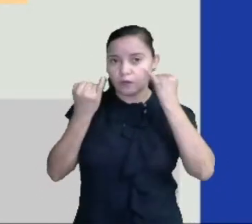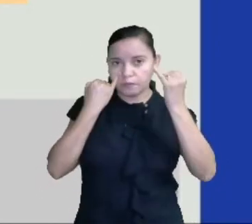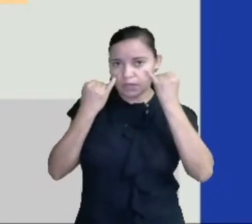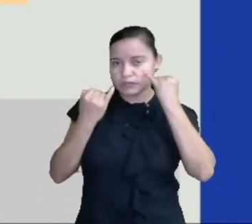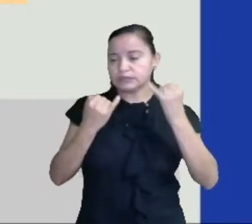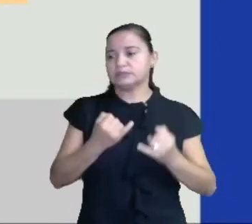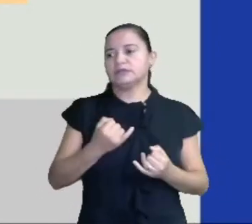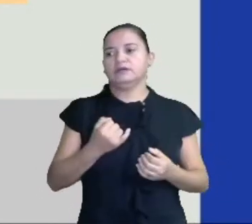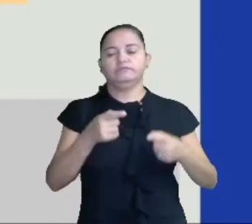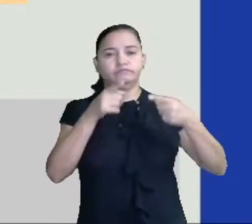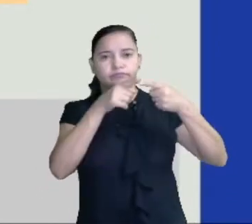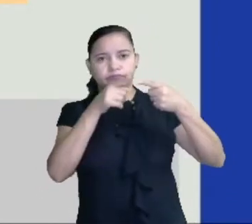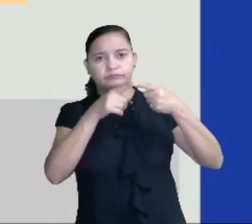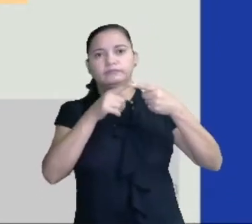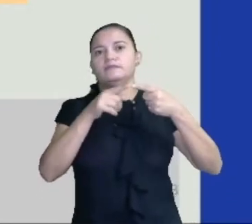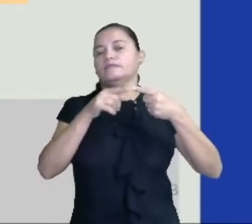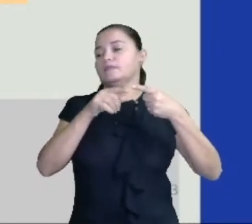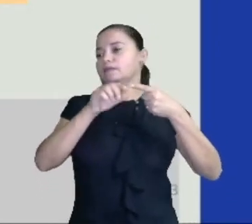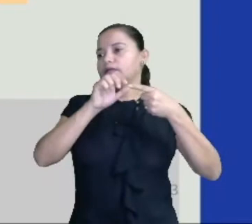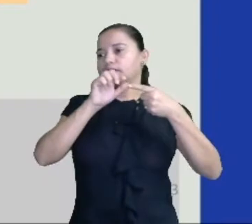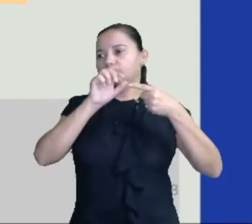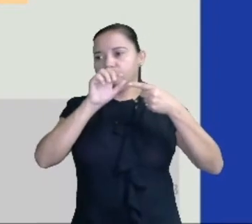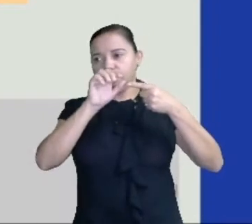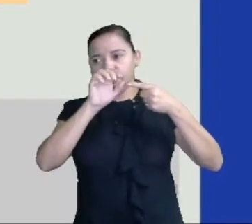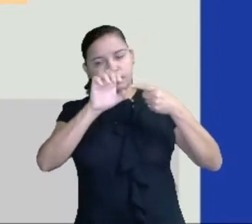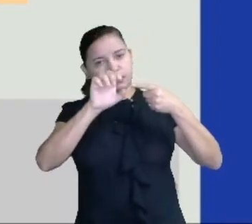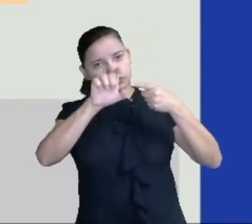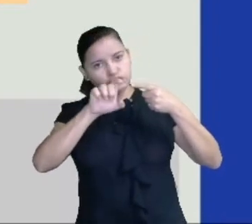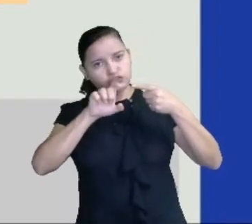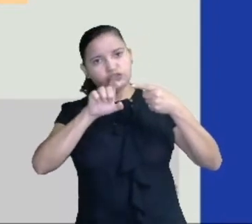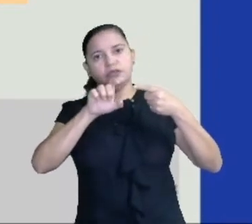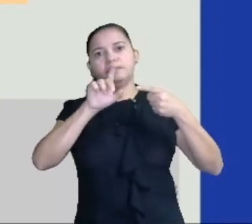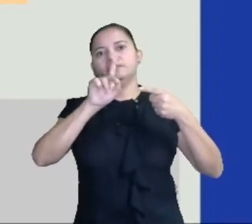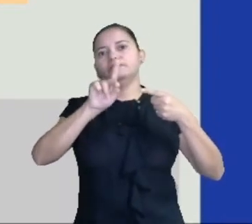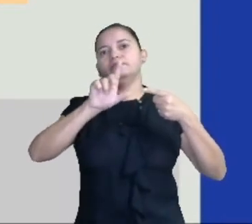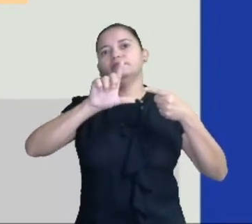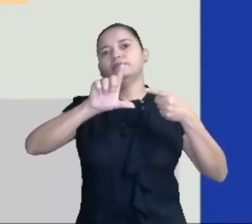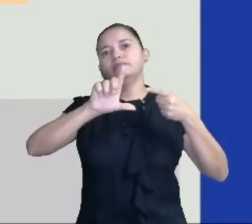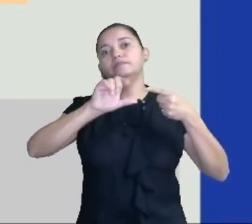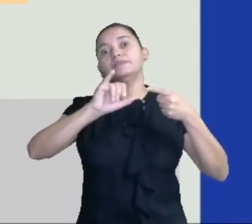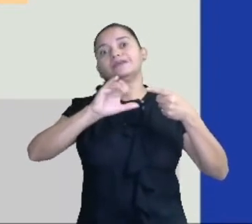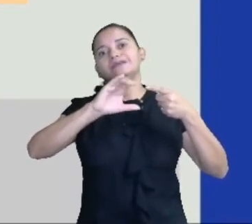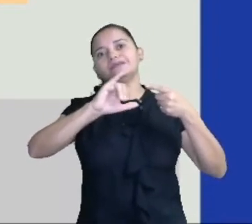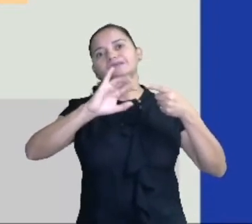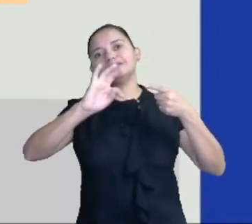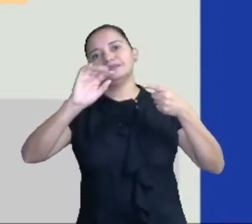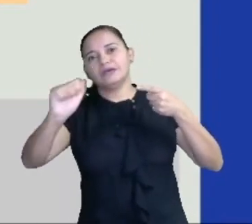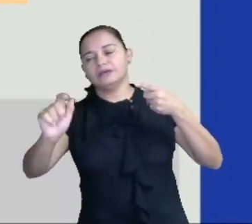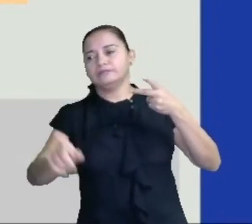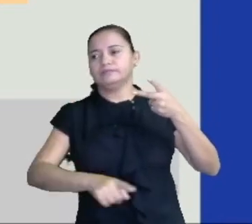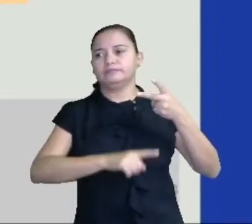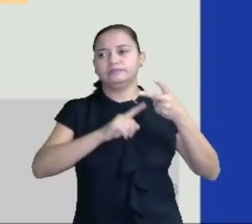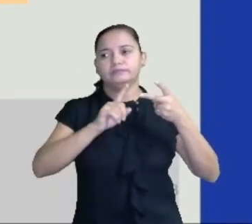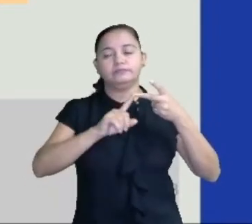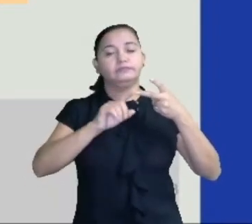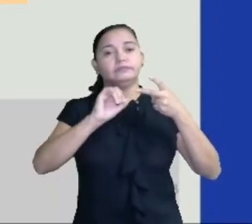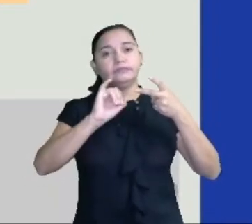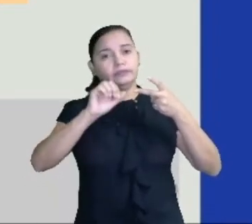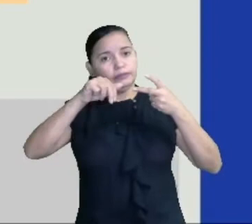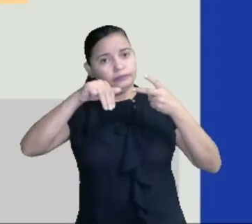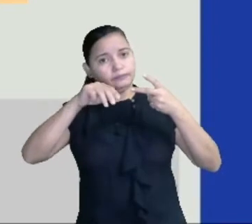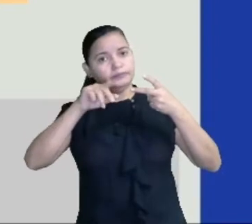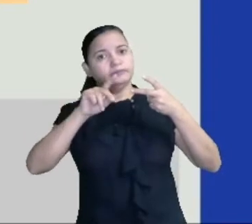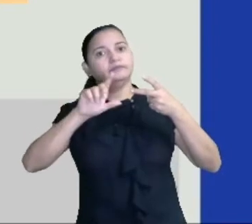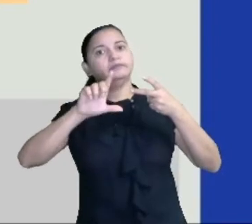e implícitas. Deixa claro aqui nessa frase. Maria pediu a Joana que fosse